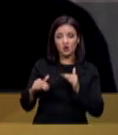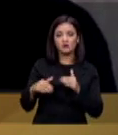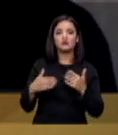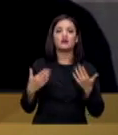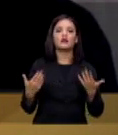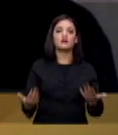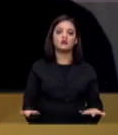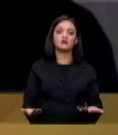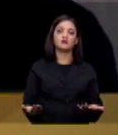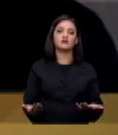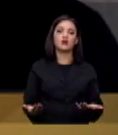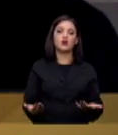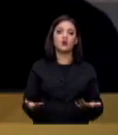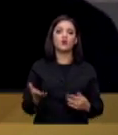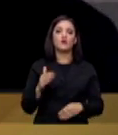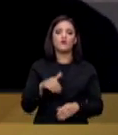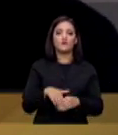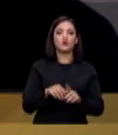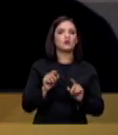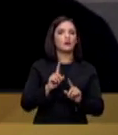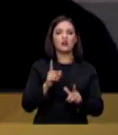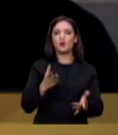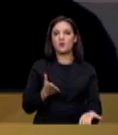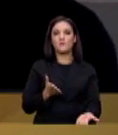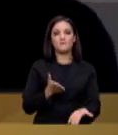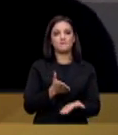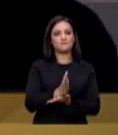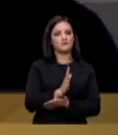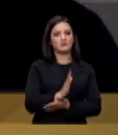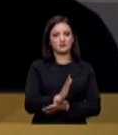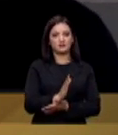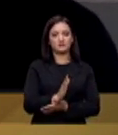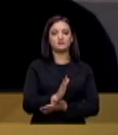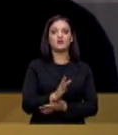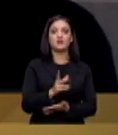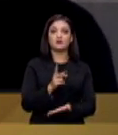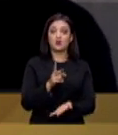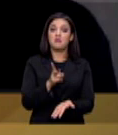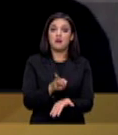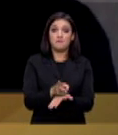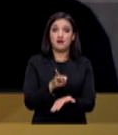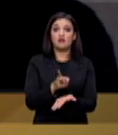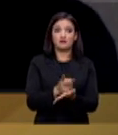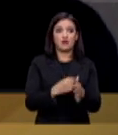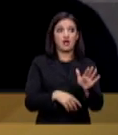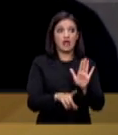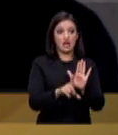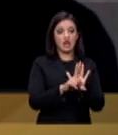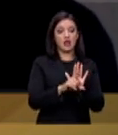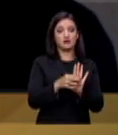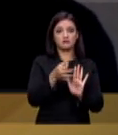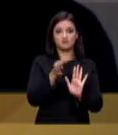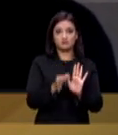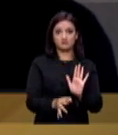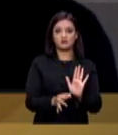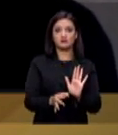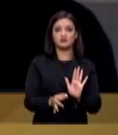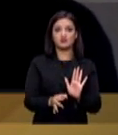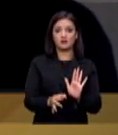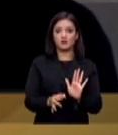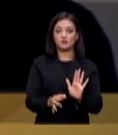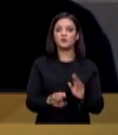Alexandre Moraes vota pela improcedência, mantendo as leis à luz dos